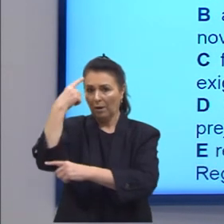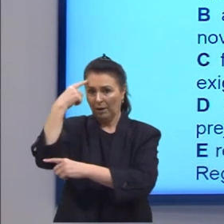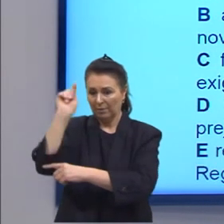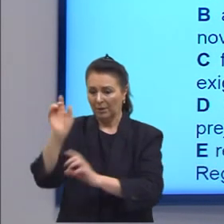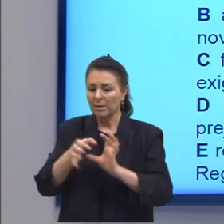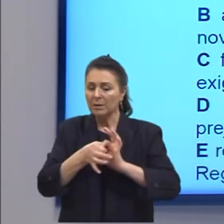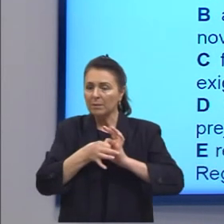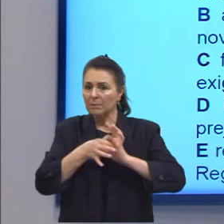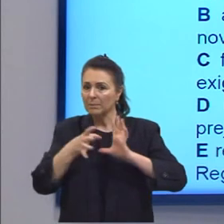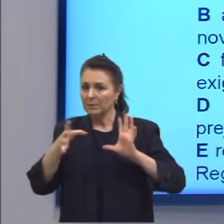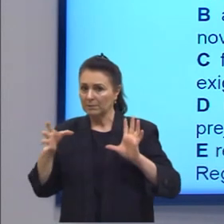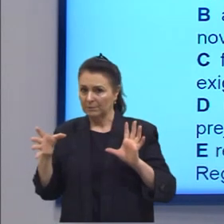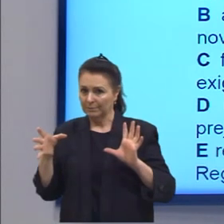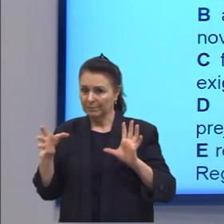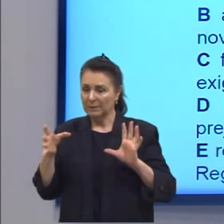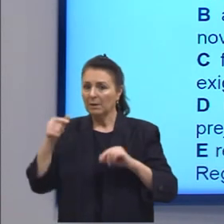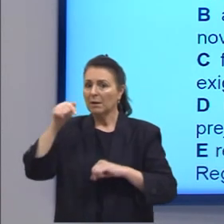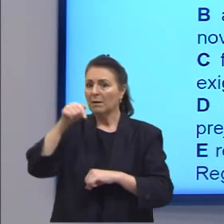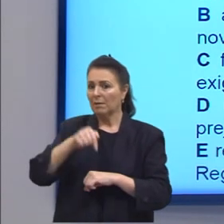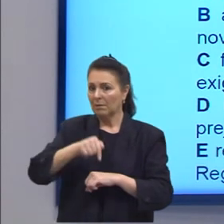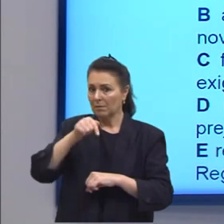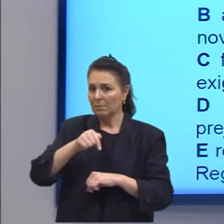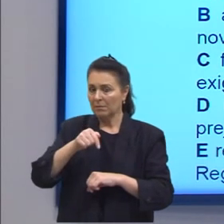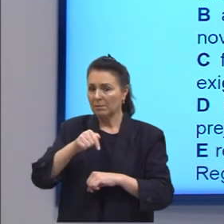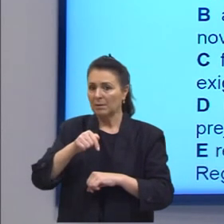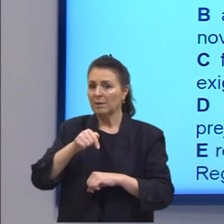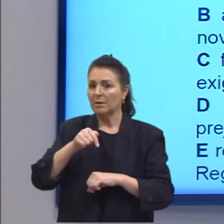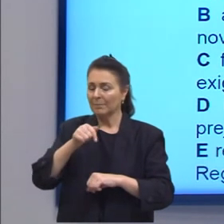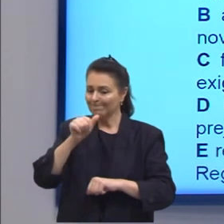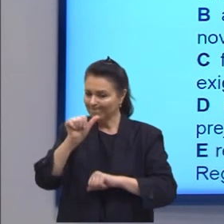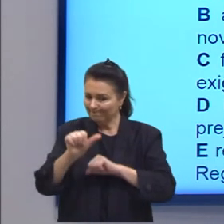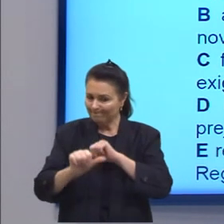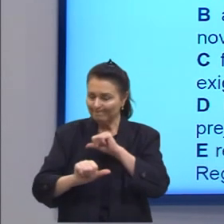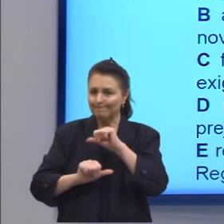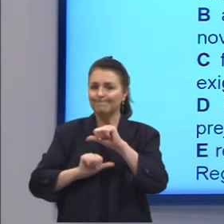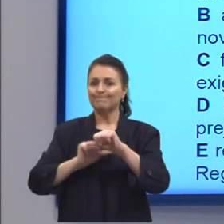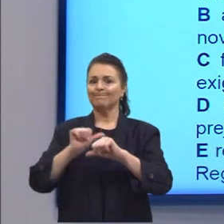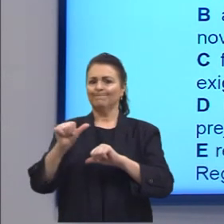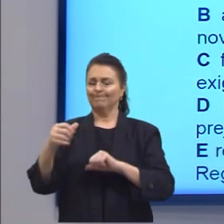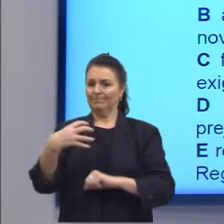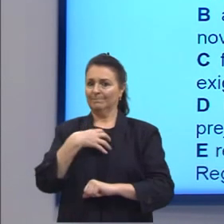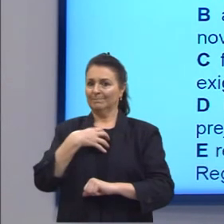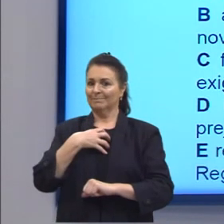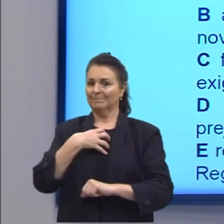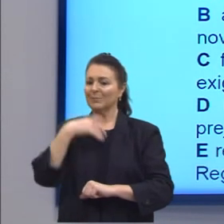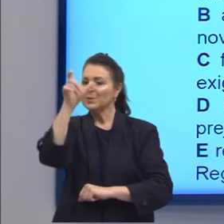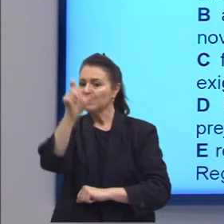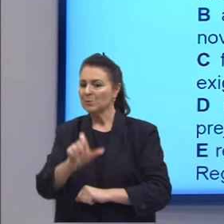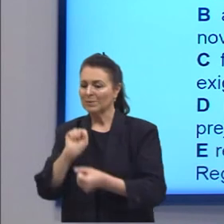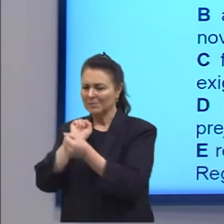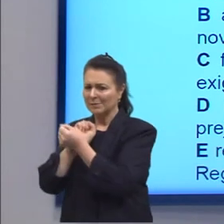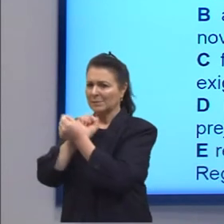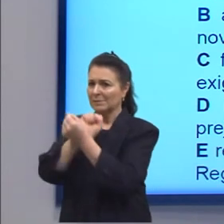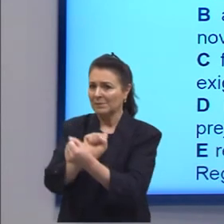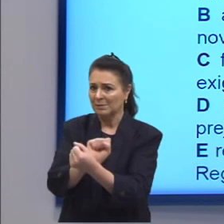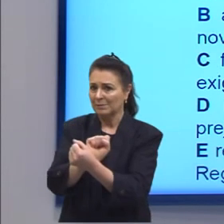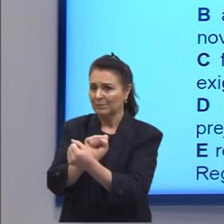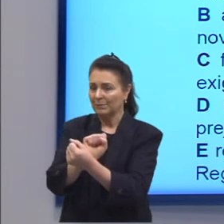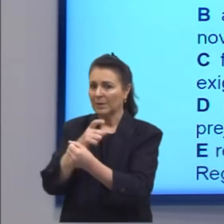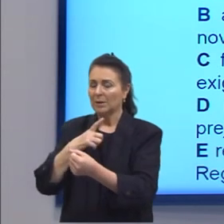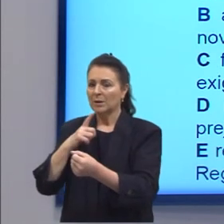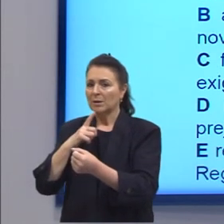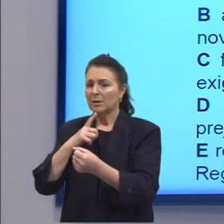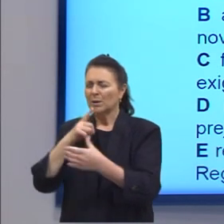de liberdade aqui ia reverberar E aí colar nas pessoas escravas O temor do